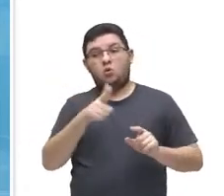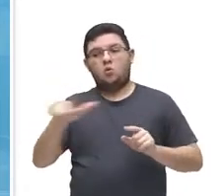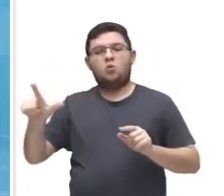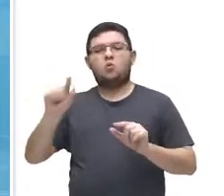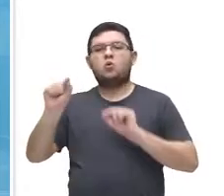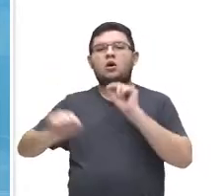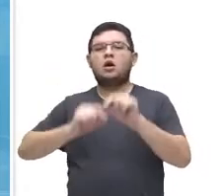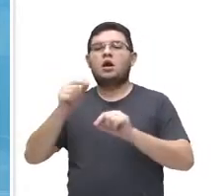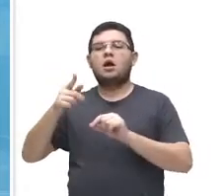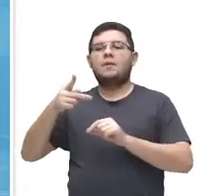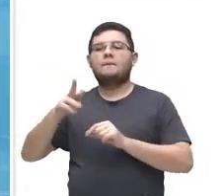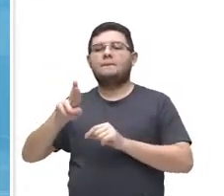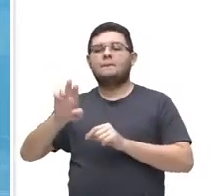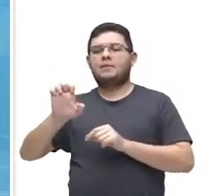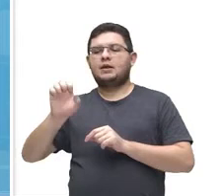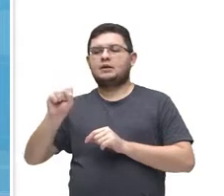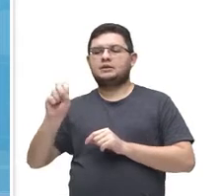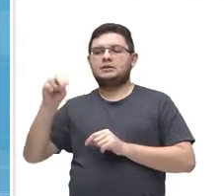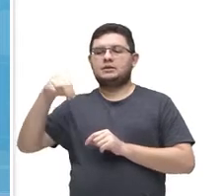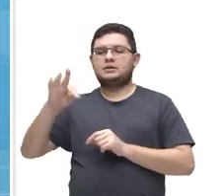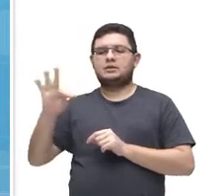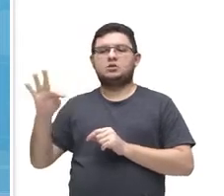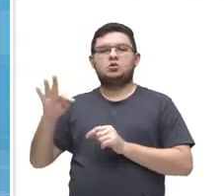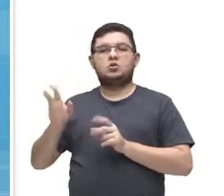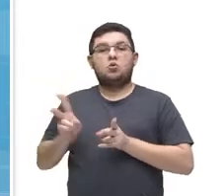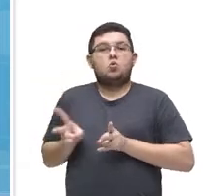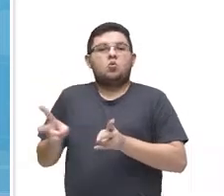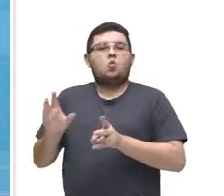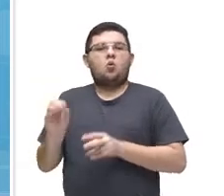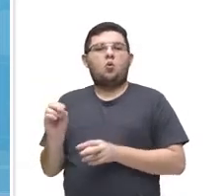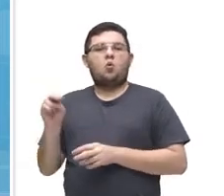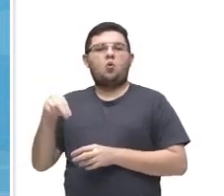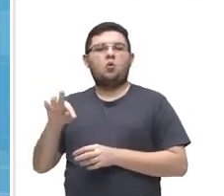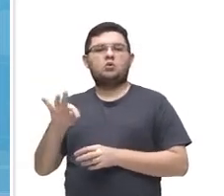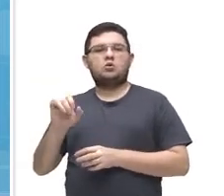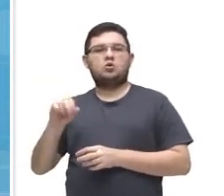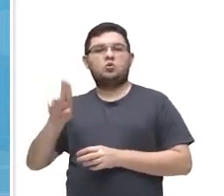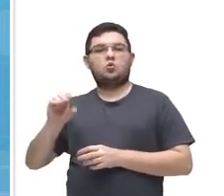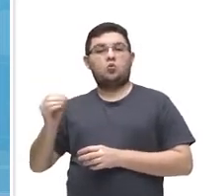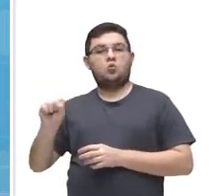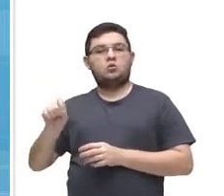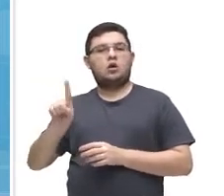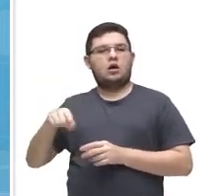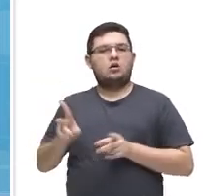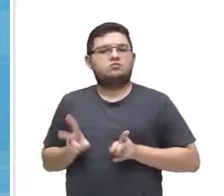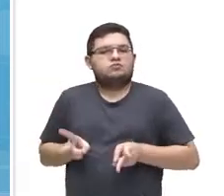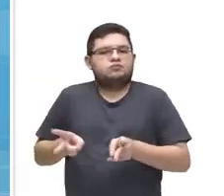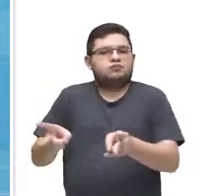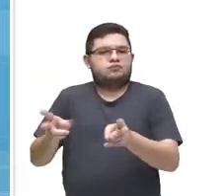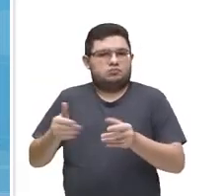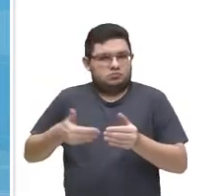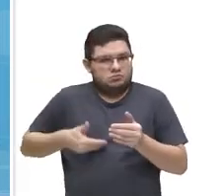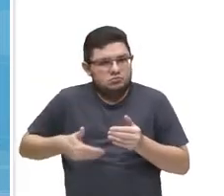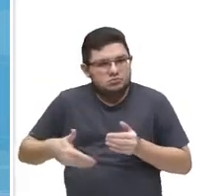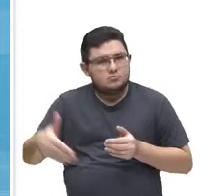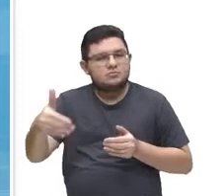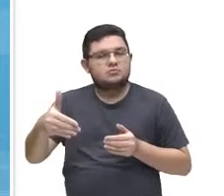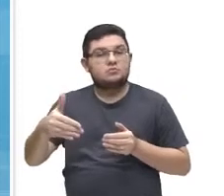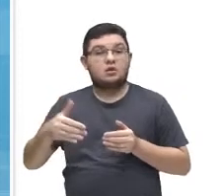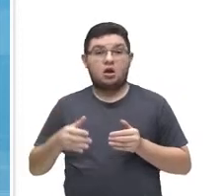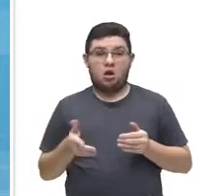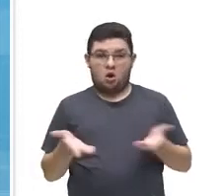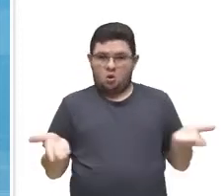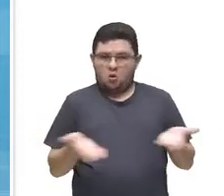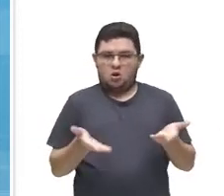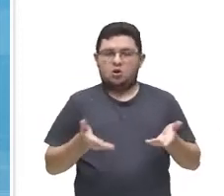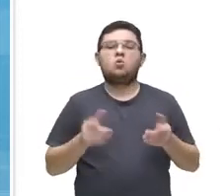present continuous, que é a ação que está acontecendo nesse exato momento, tá certo? Então, o que está acontecendo agora não é